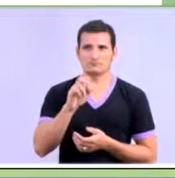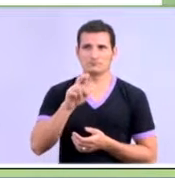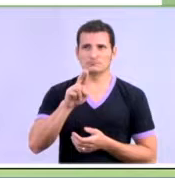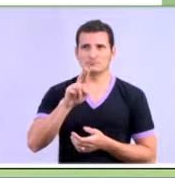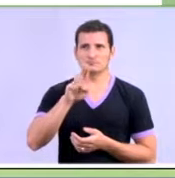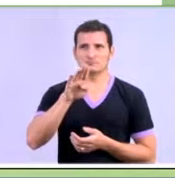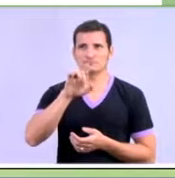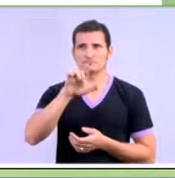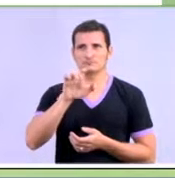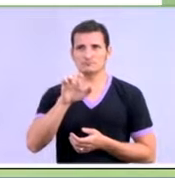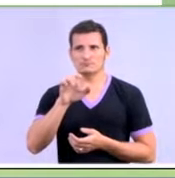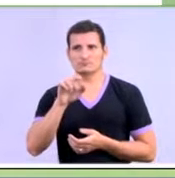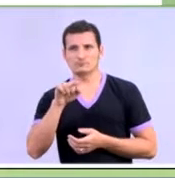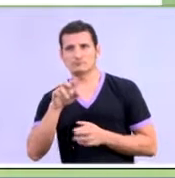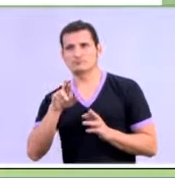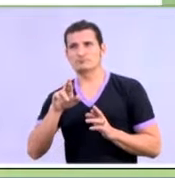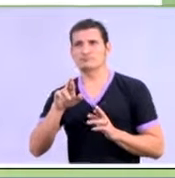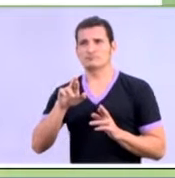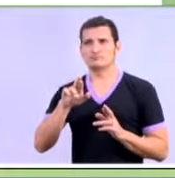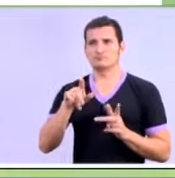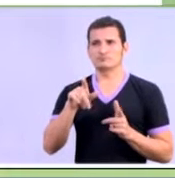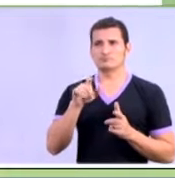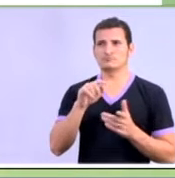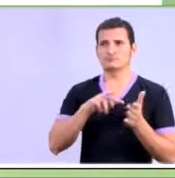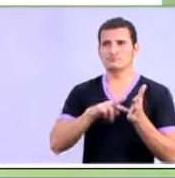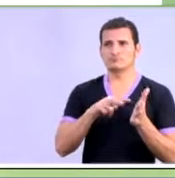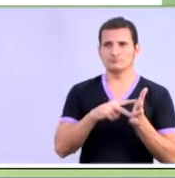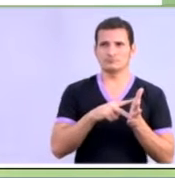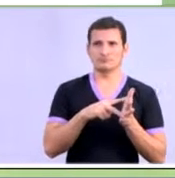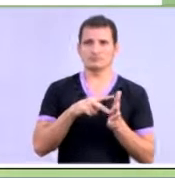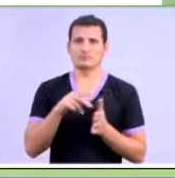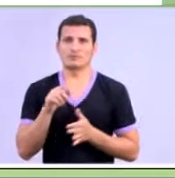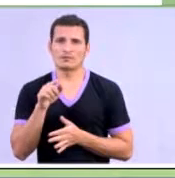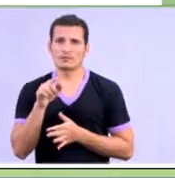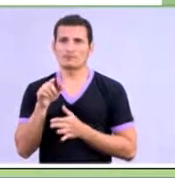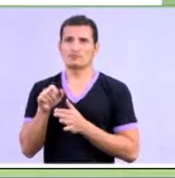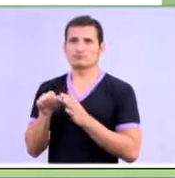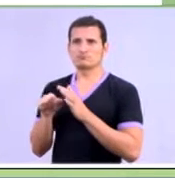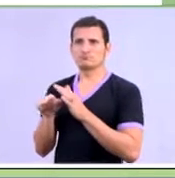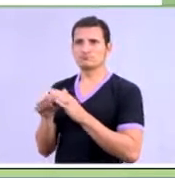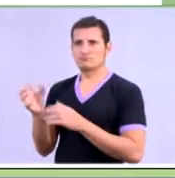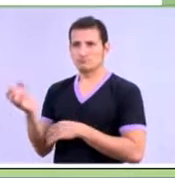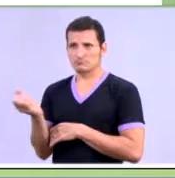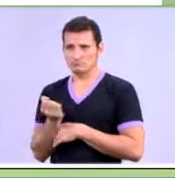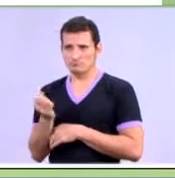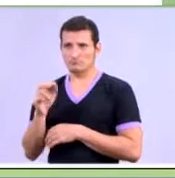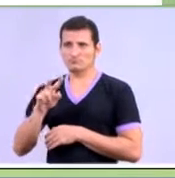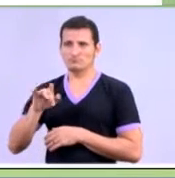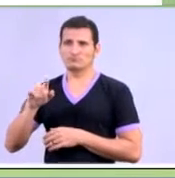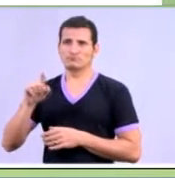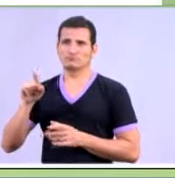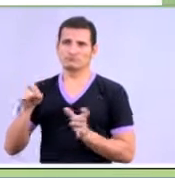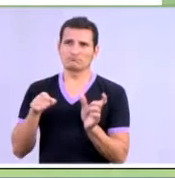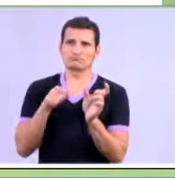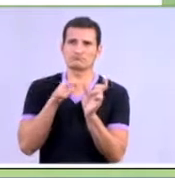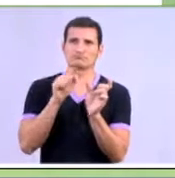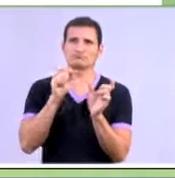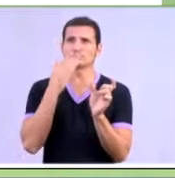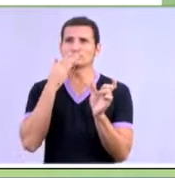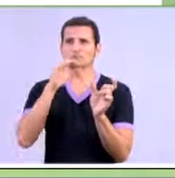diferente de void. Significa que quando ele executar o sacar, ele vai me retornar o quê? Um tipo de dado tipo